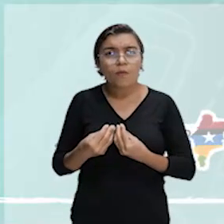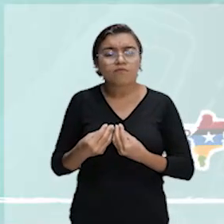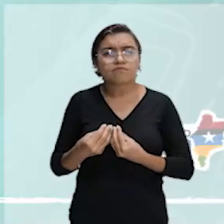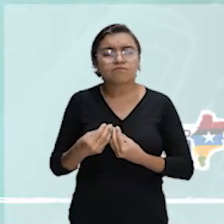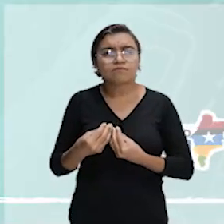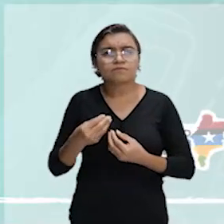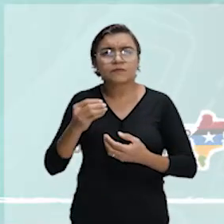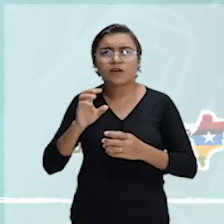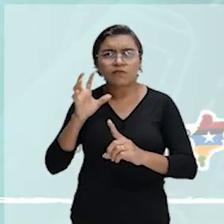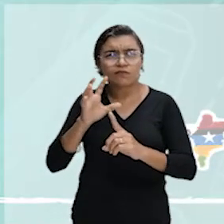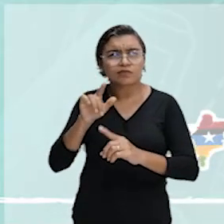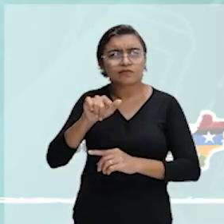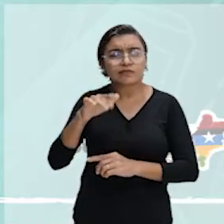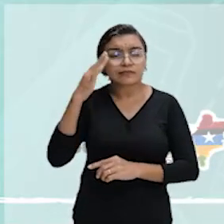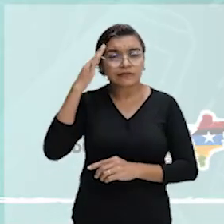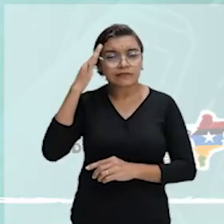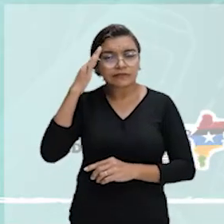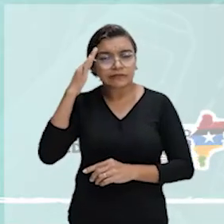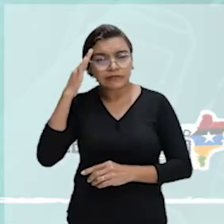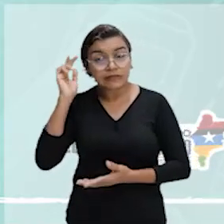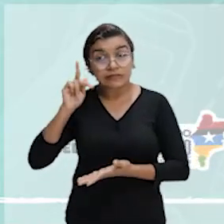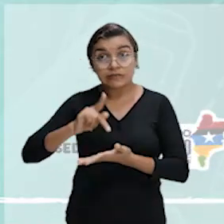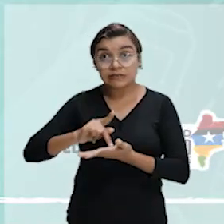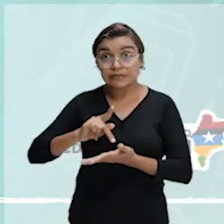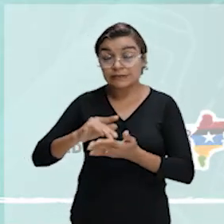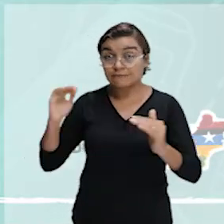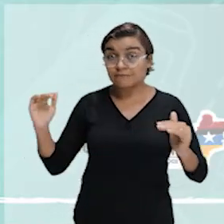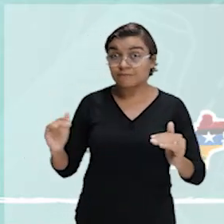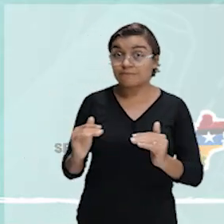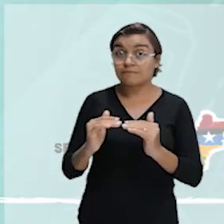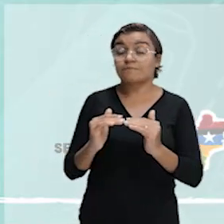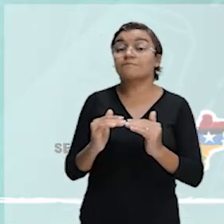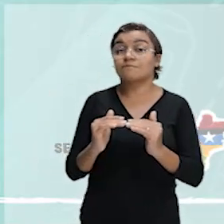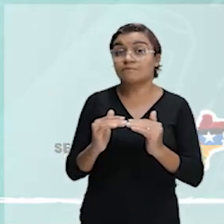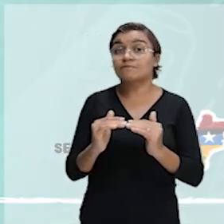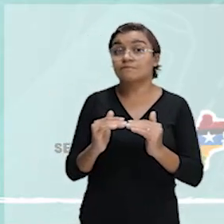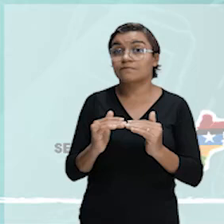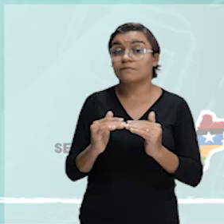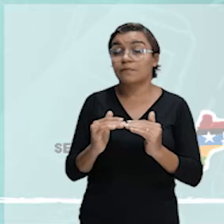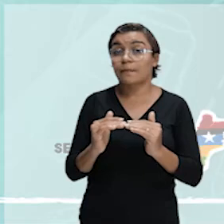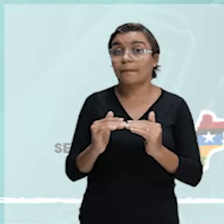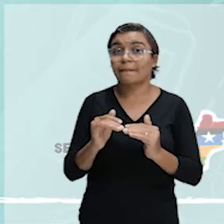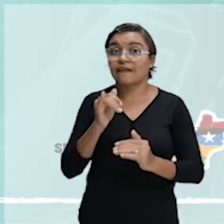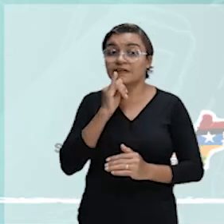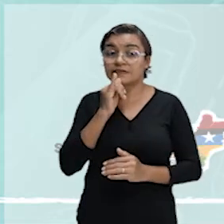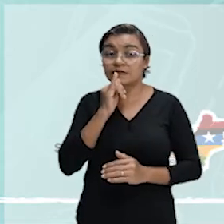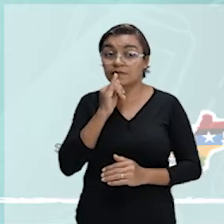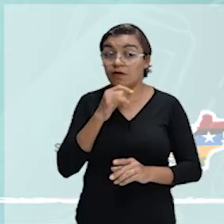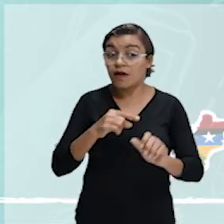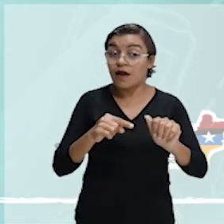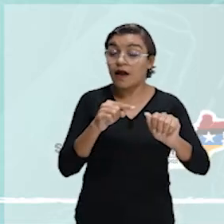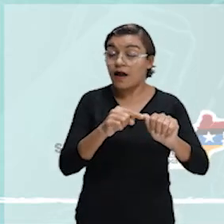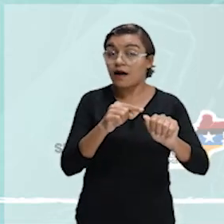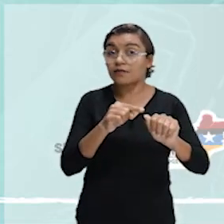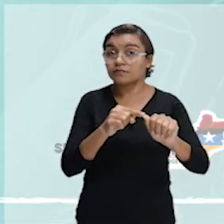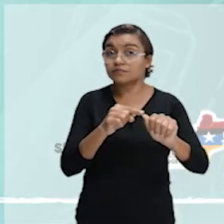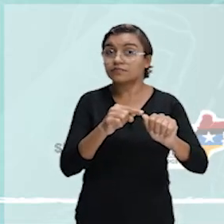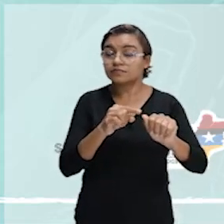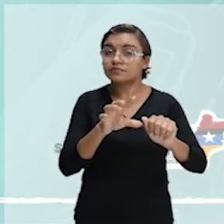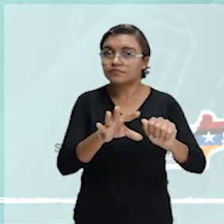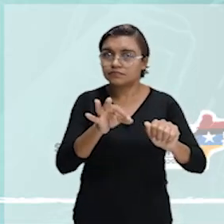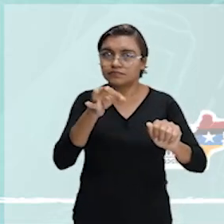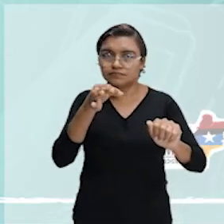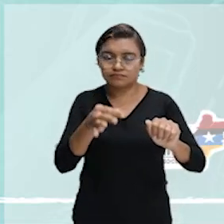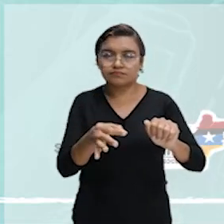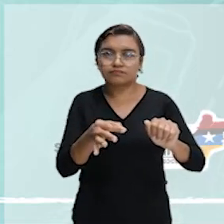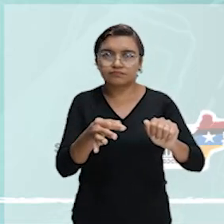que pode ser, com certeza, muito mais coerente do que as alternativas que eu já li? É essa letra A aqui, então você vai marcar a letra A para